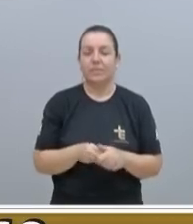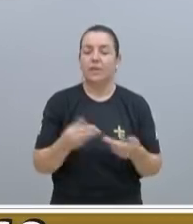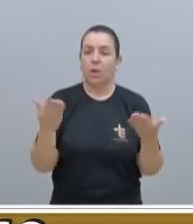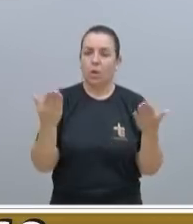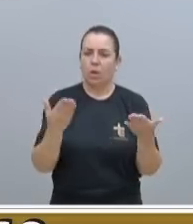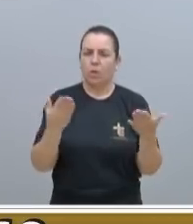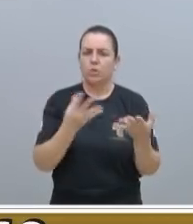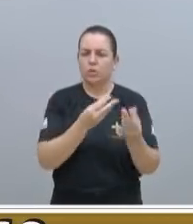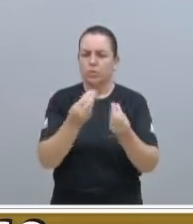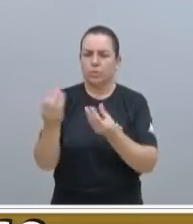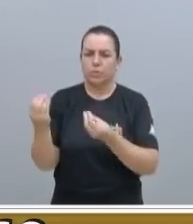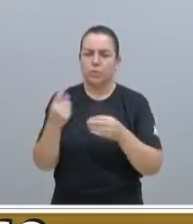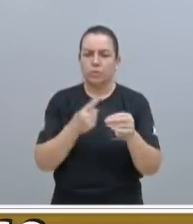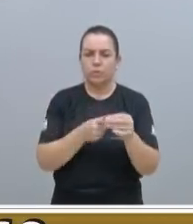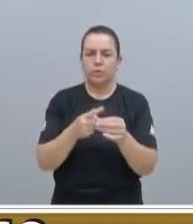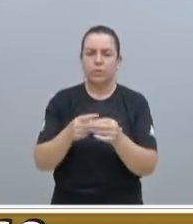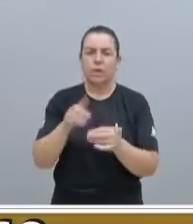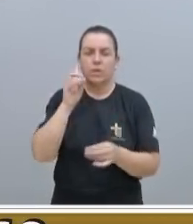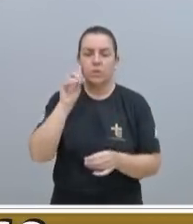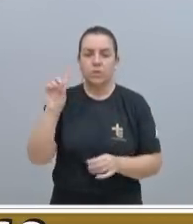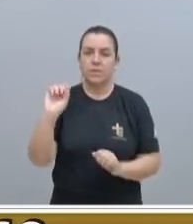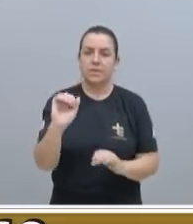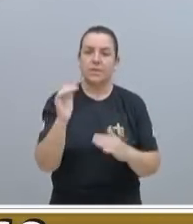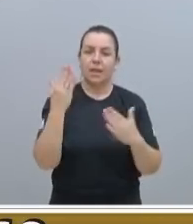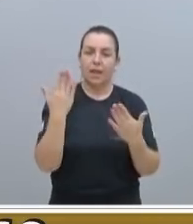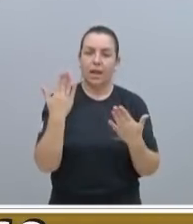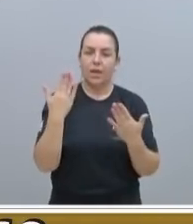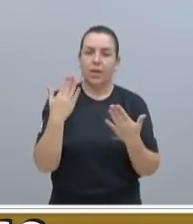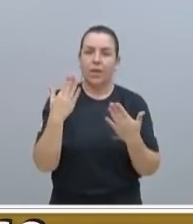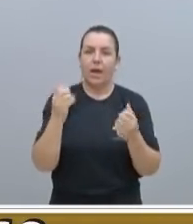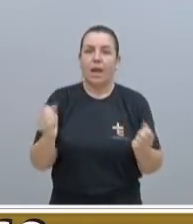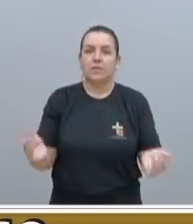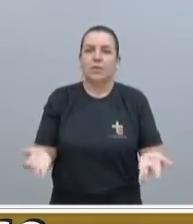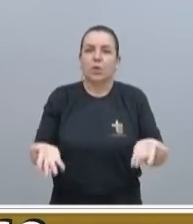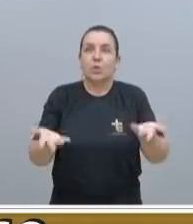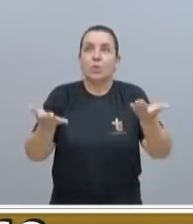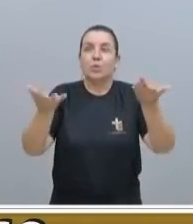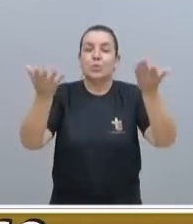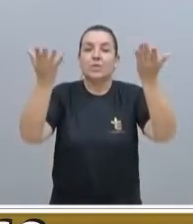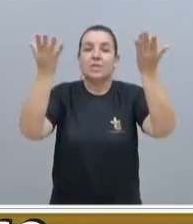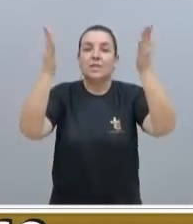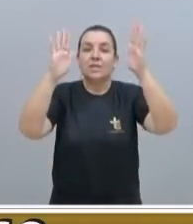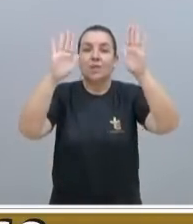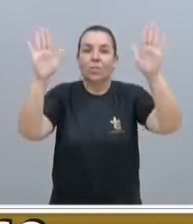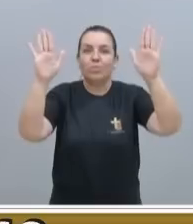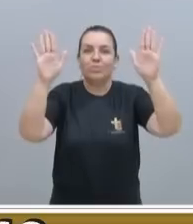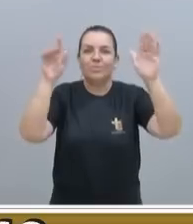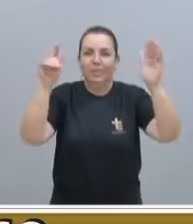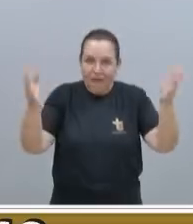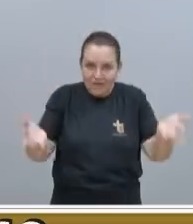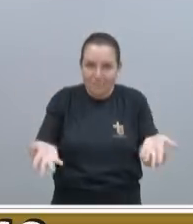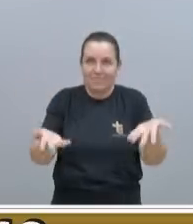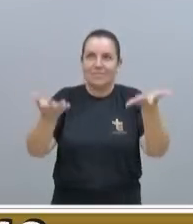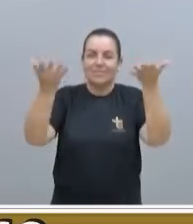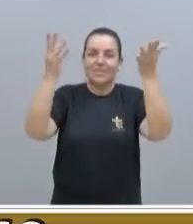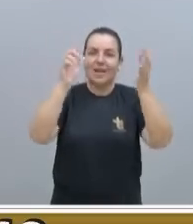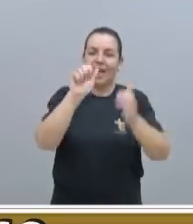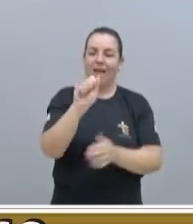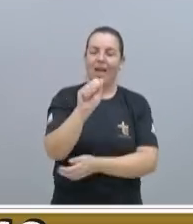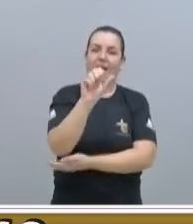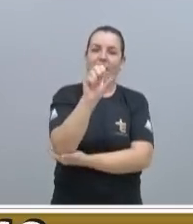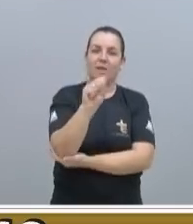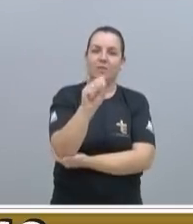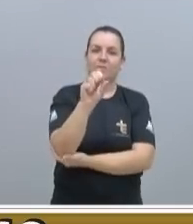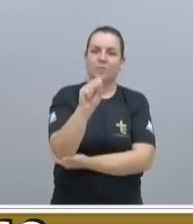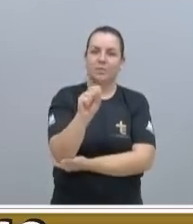muitos lugares é dia que se celebra de fato assunção de nossa senhora aí a